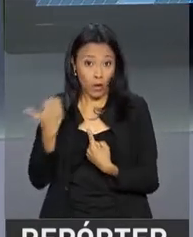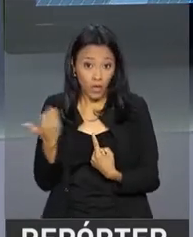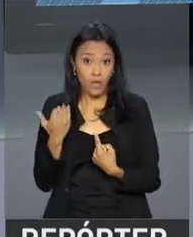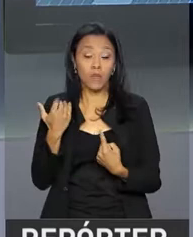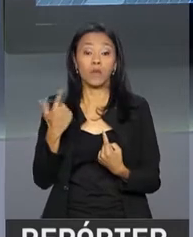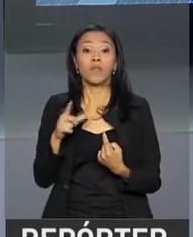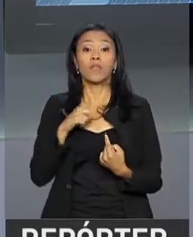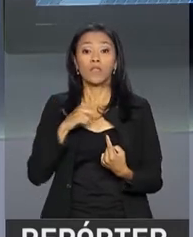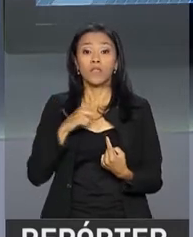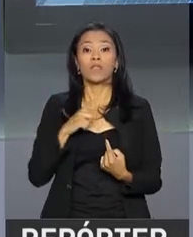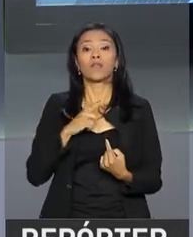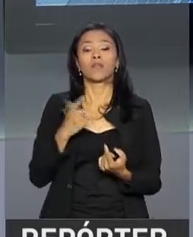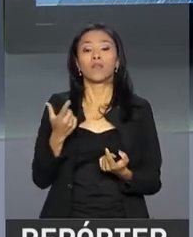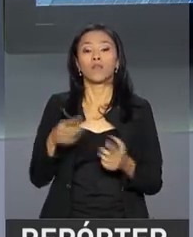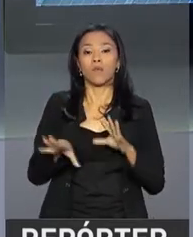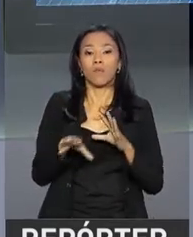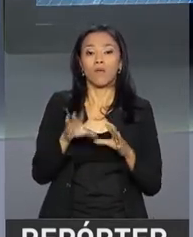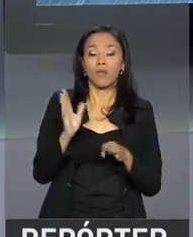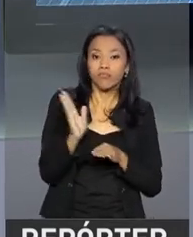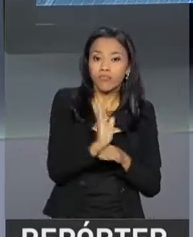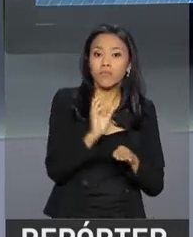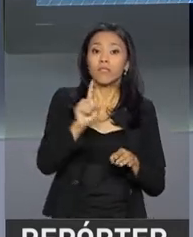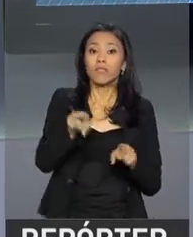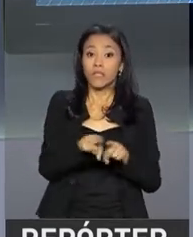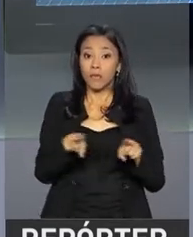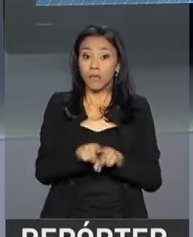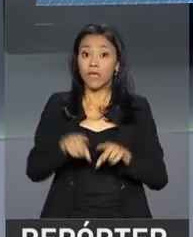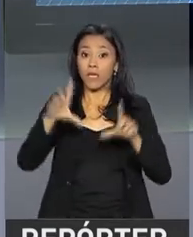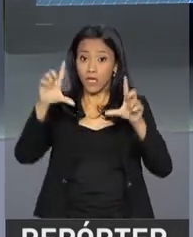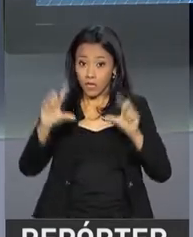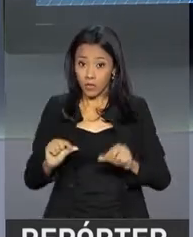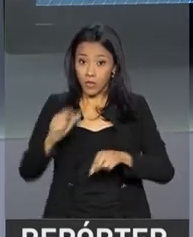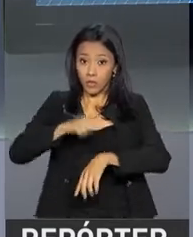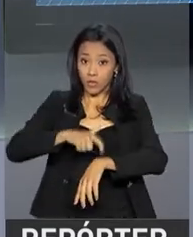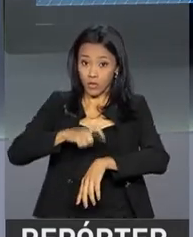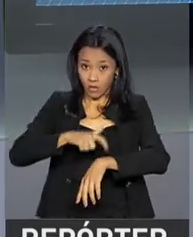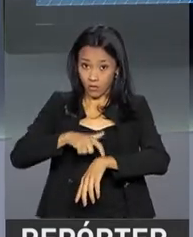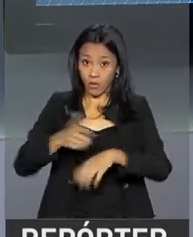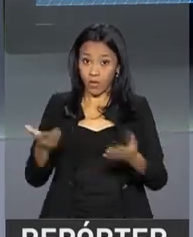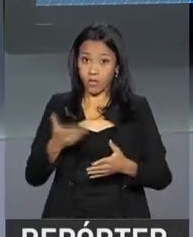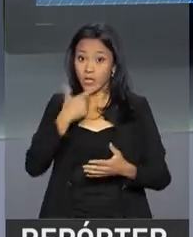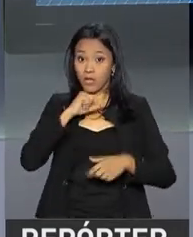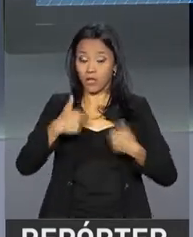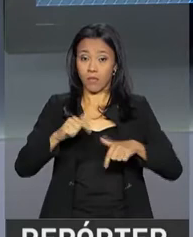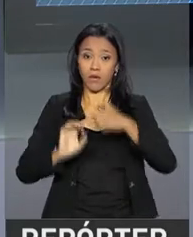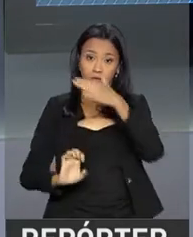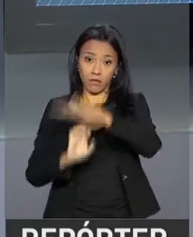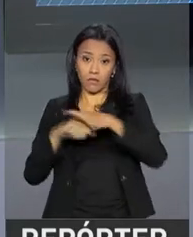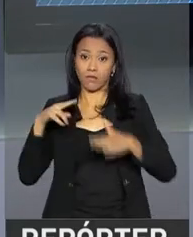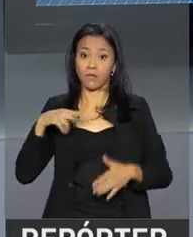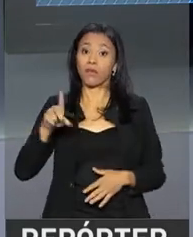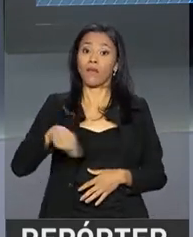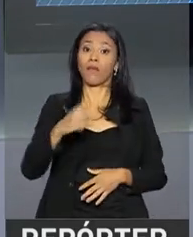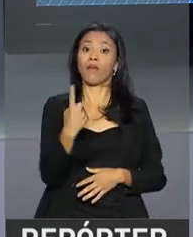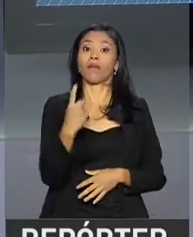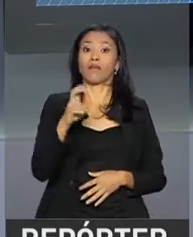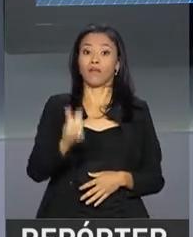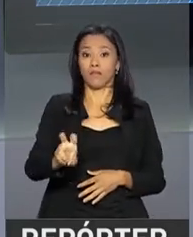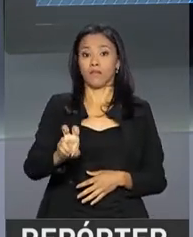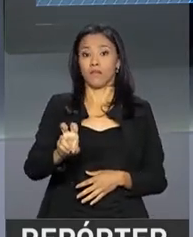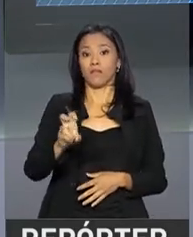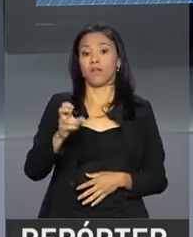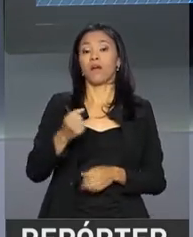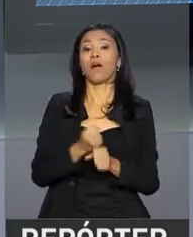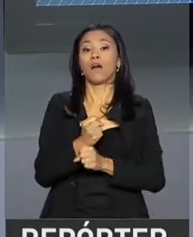mínimo de contribuição para os trabalhadores da iniciativa privada que será de 15 anos e manteve os 25 anos como tempo